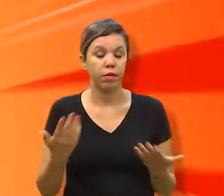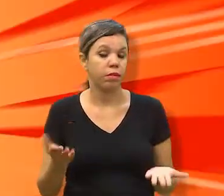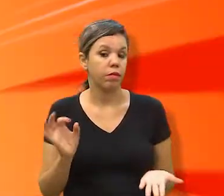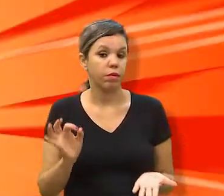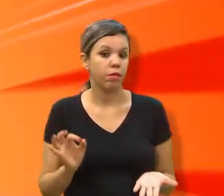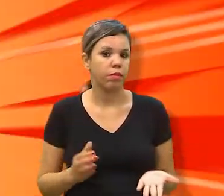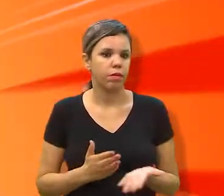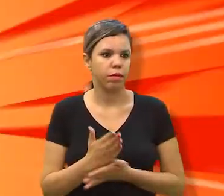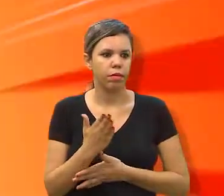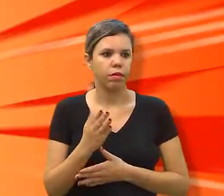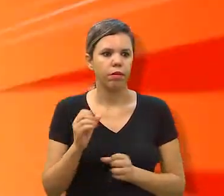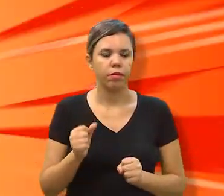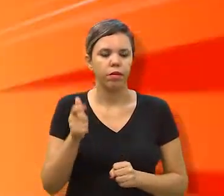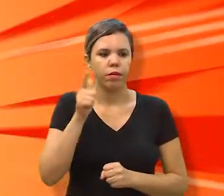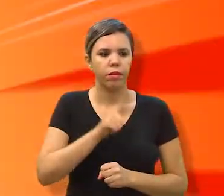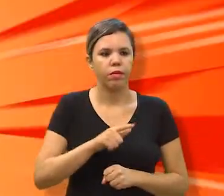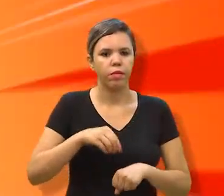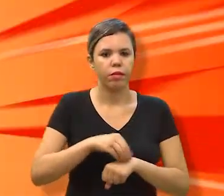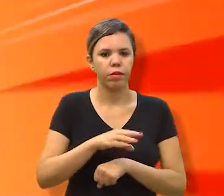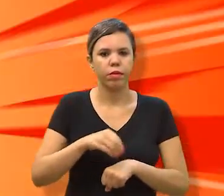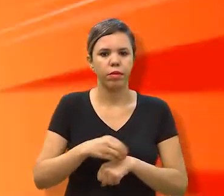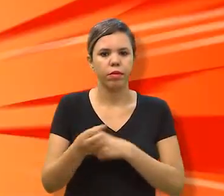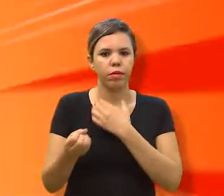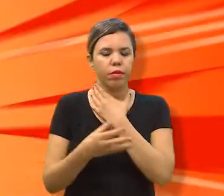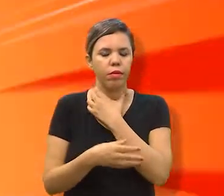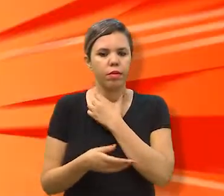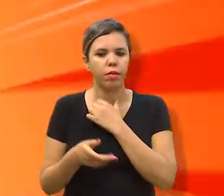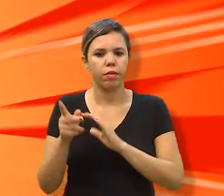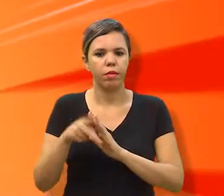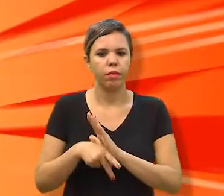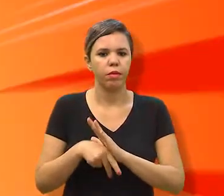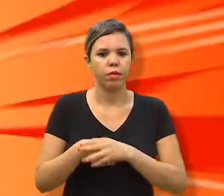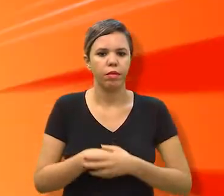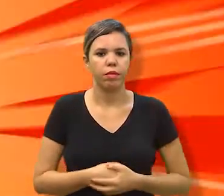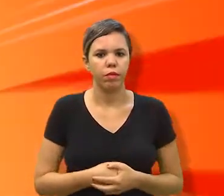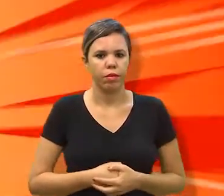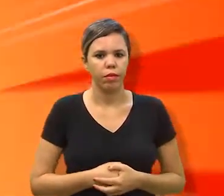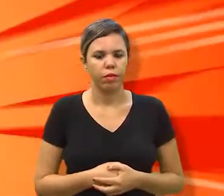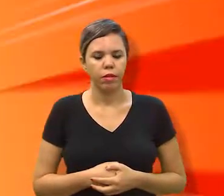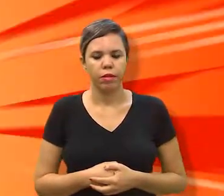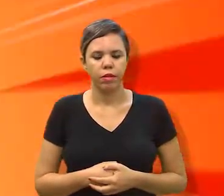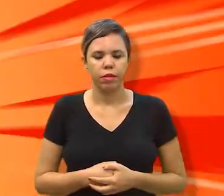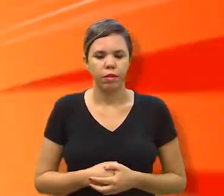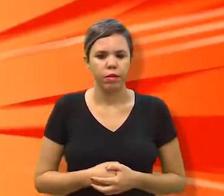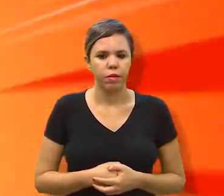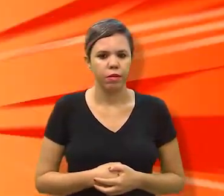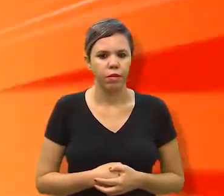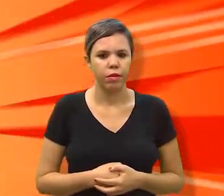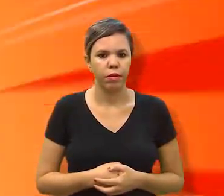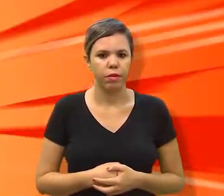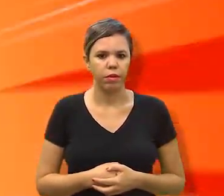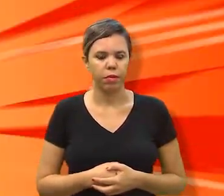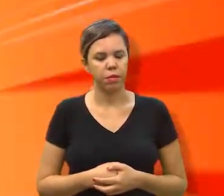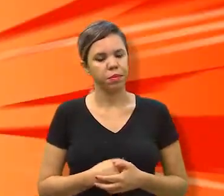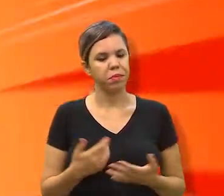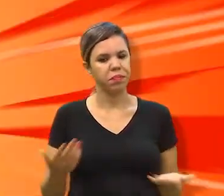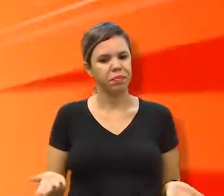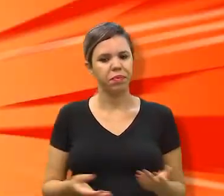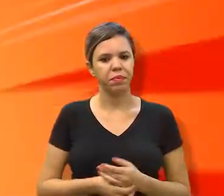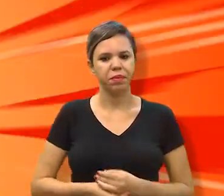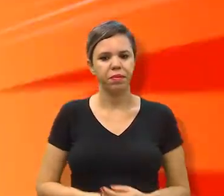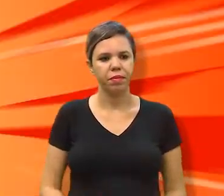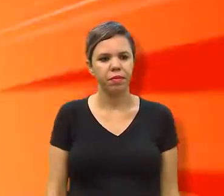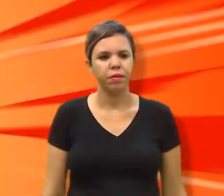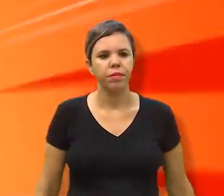se der certo aí a gente consegue trazer uns novos olhares pro projeto. Vamos ver. Ô Digo, e aí,